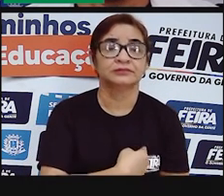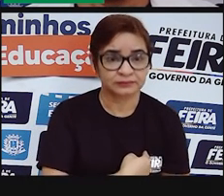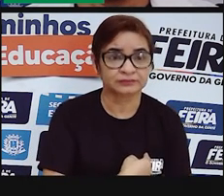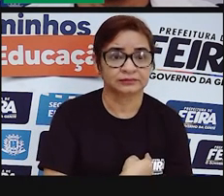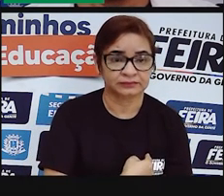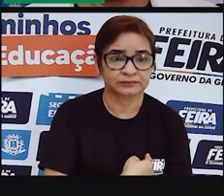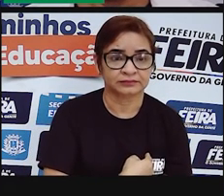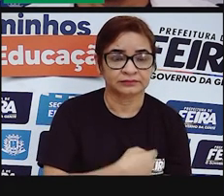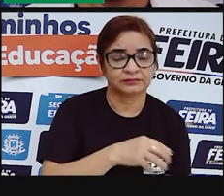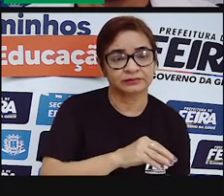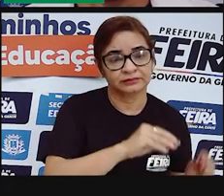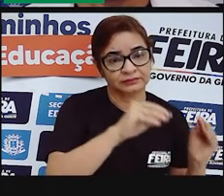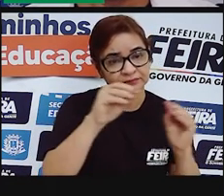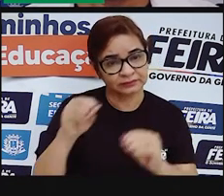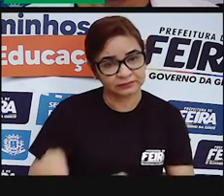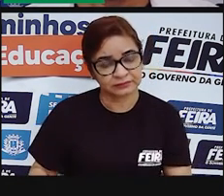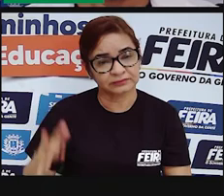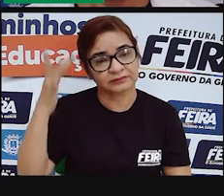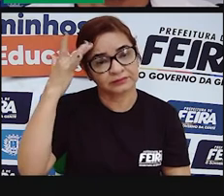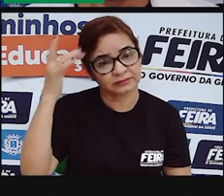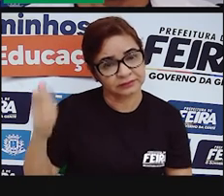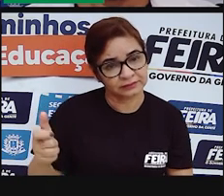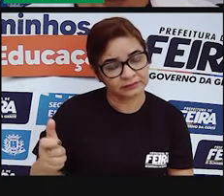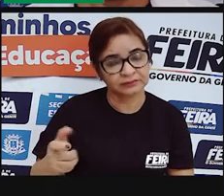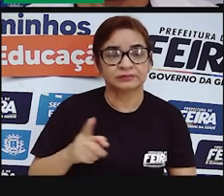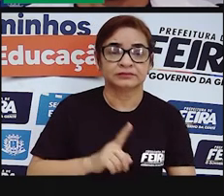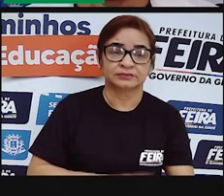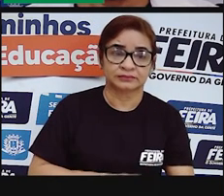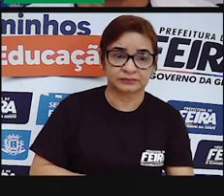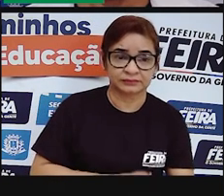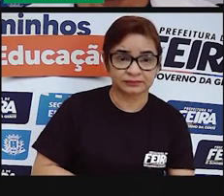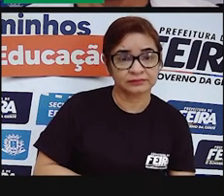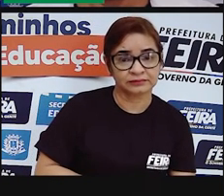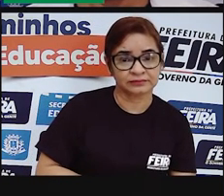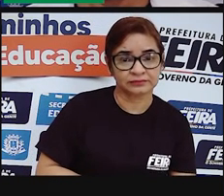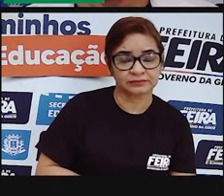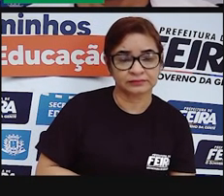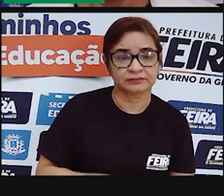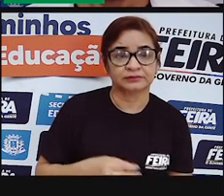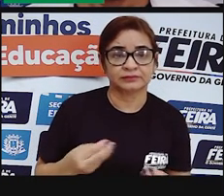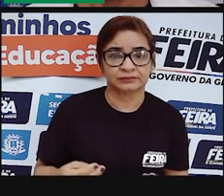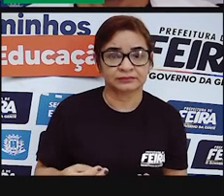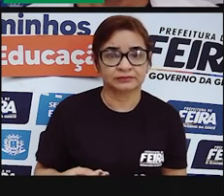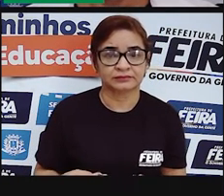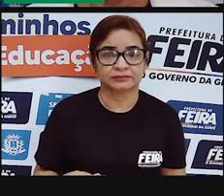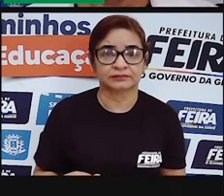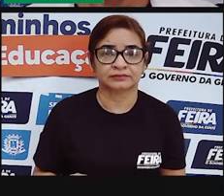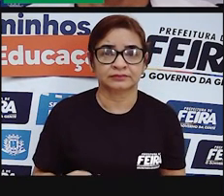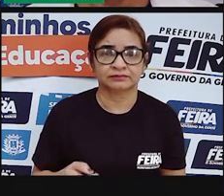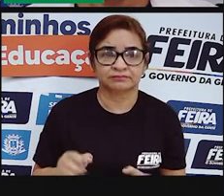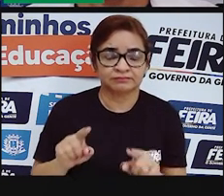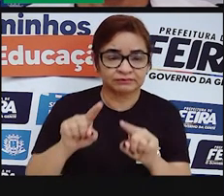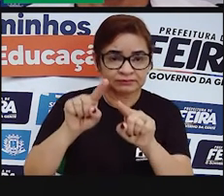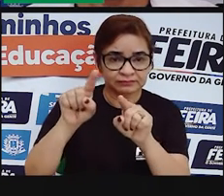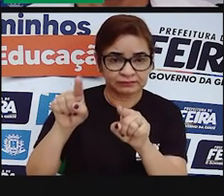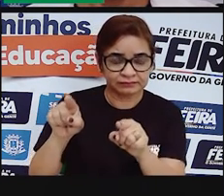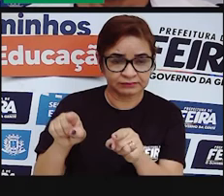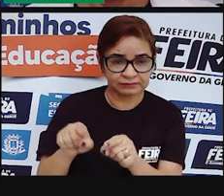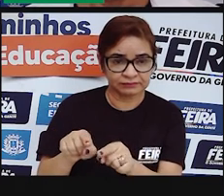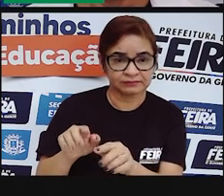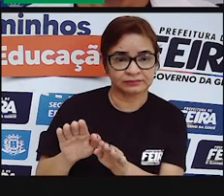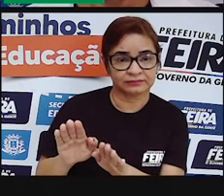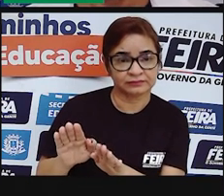você sabe que é nós. Nós chegaremos amanhã cedo. Então, estou fazendo essa